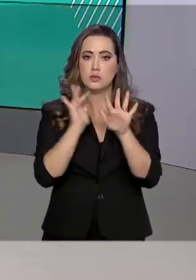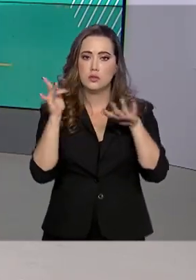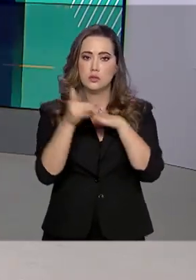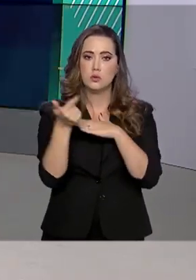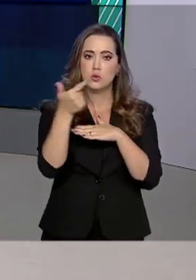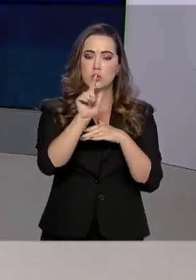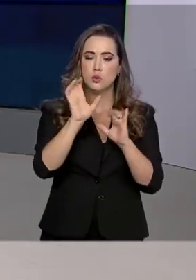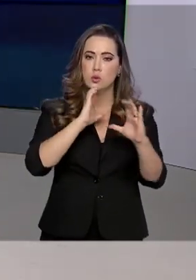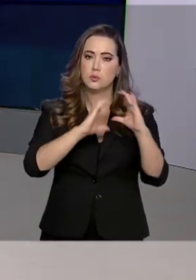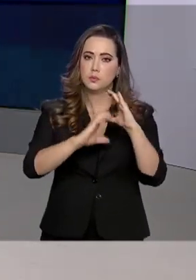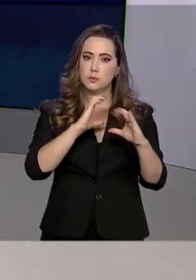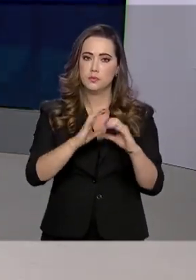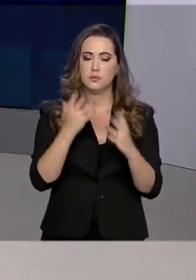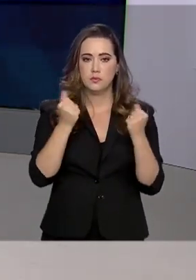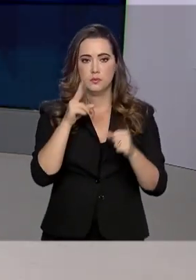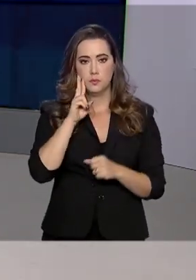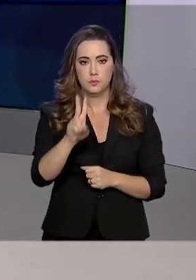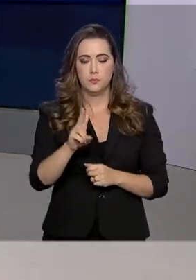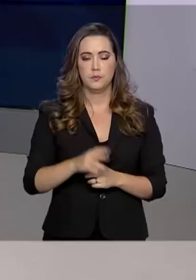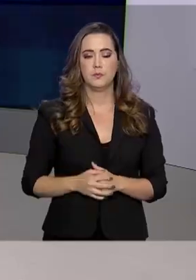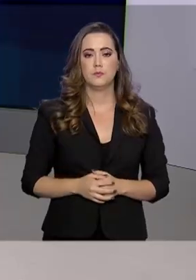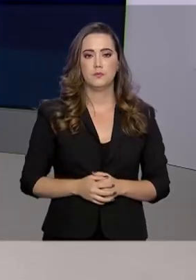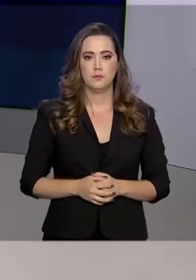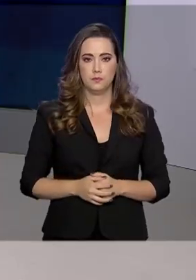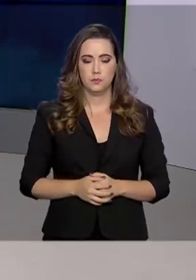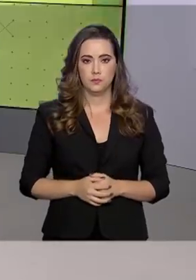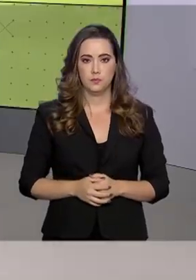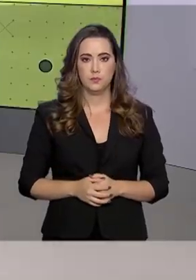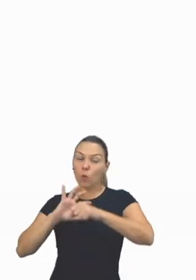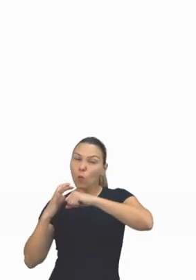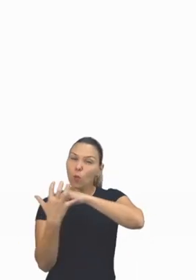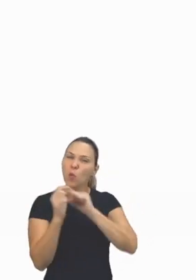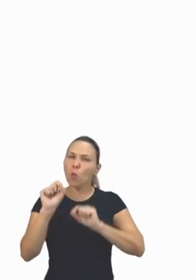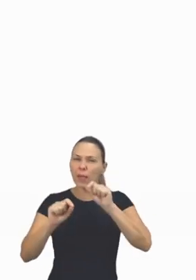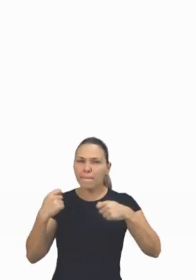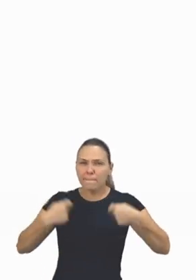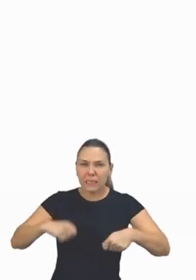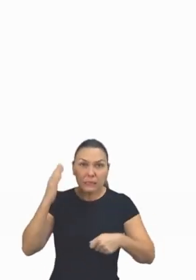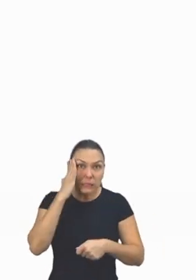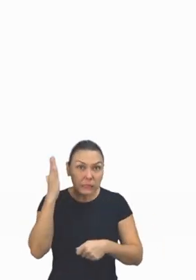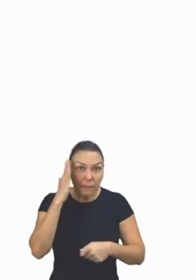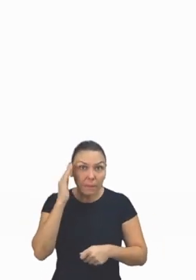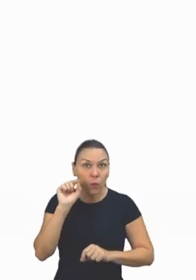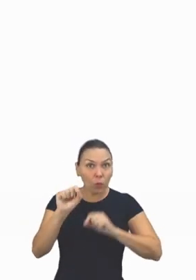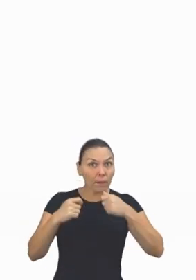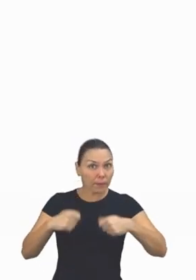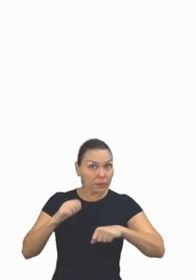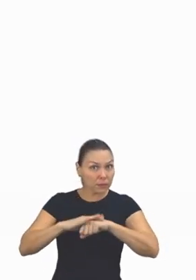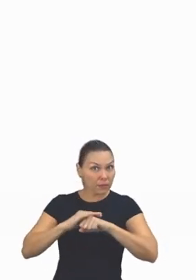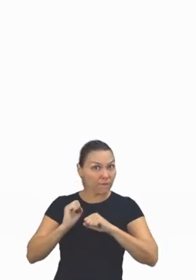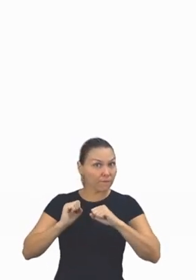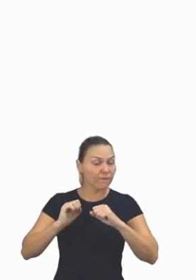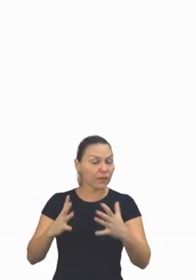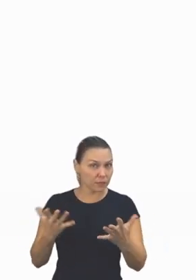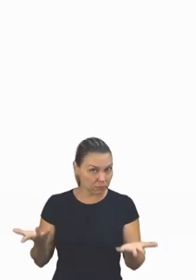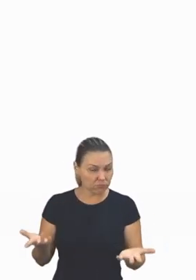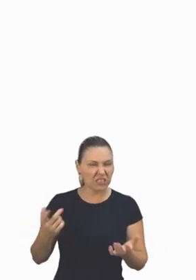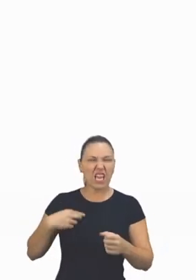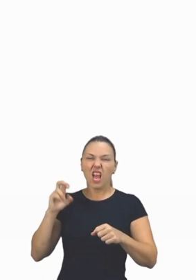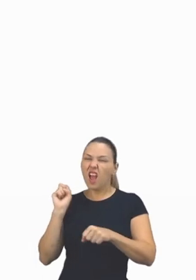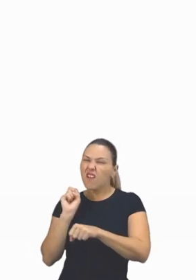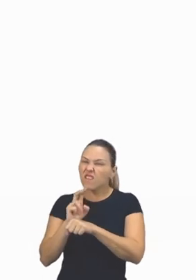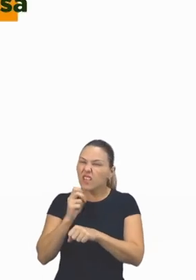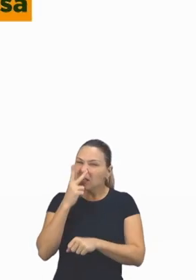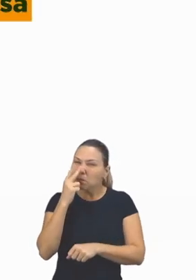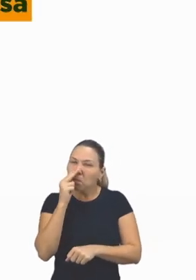sociais e outros meios de comunicação vamos conferir um trechinho coronavírus o que você precisa saber e fazer o